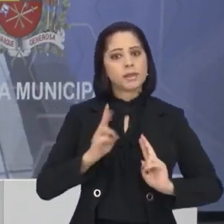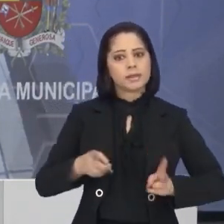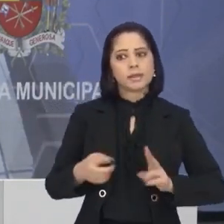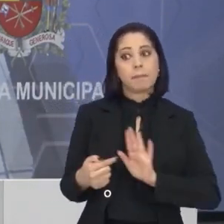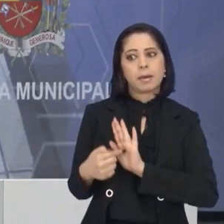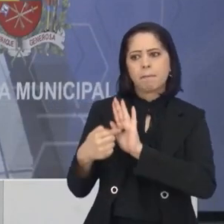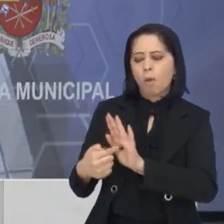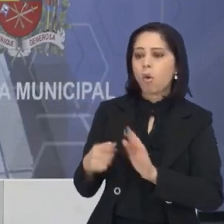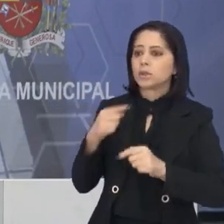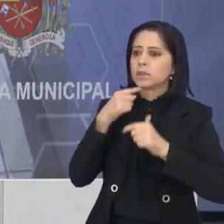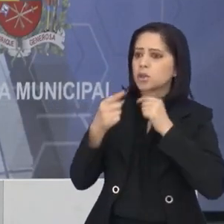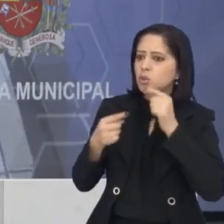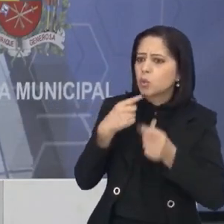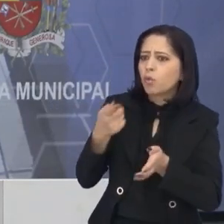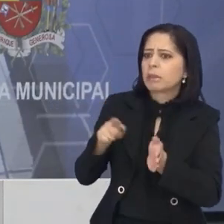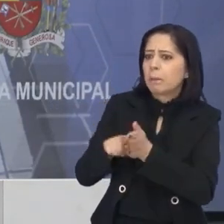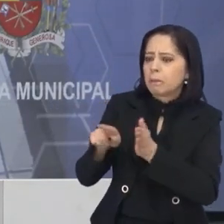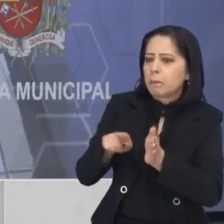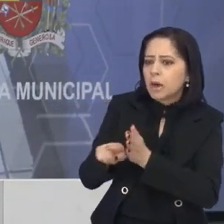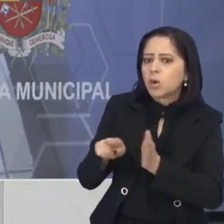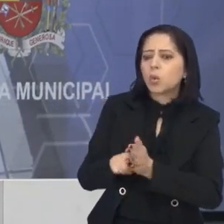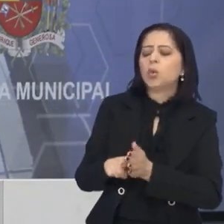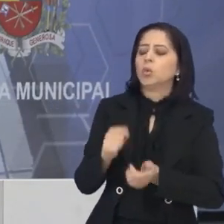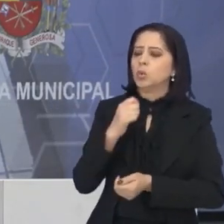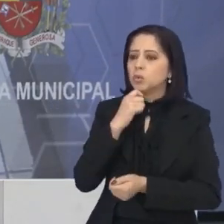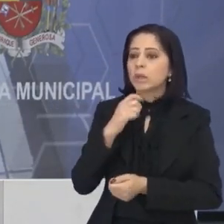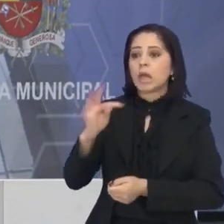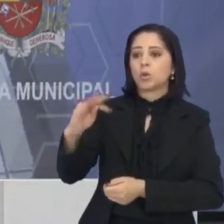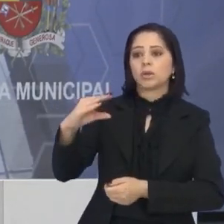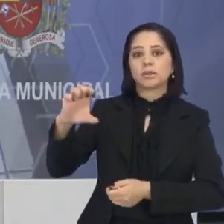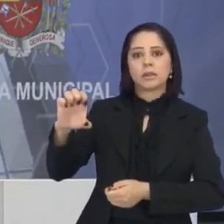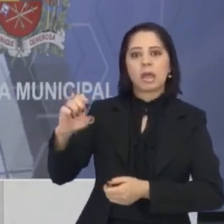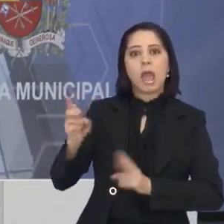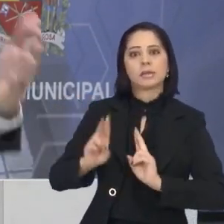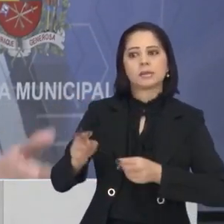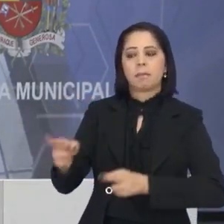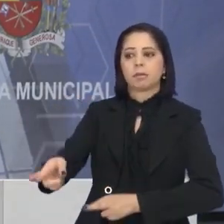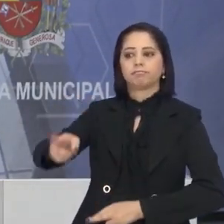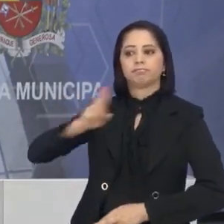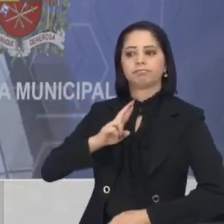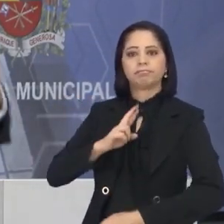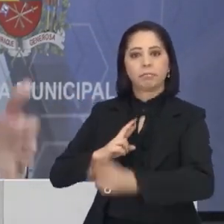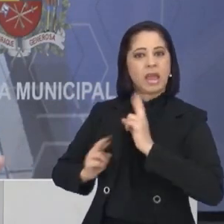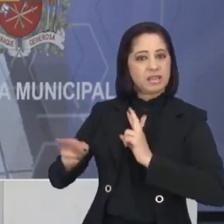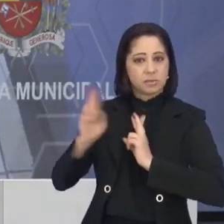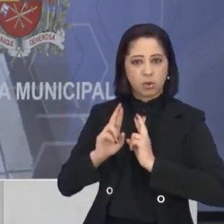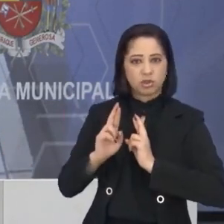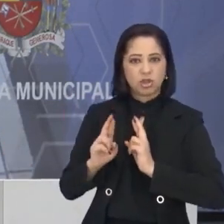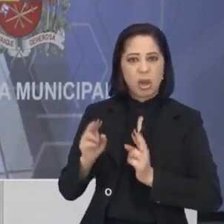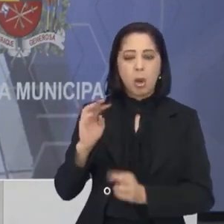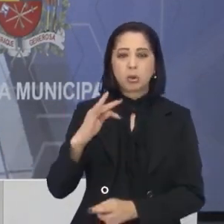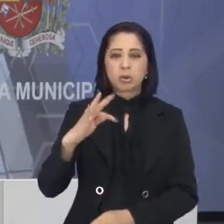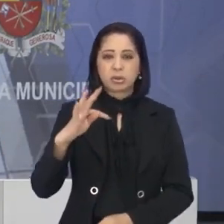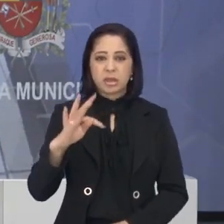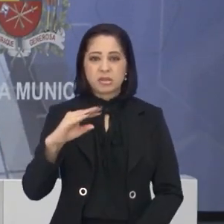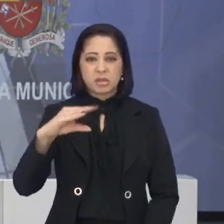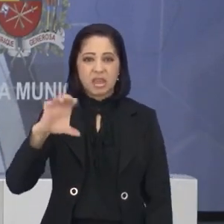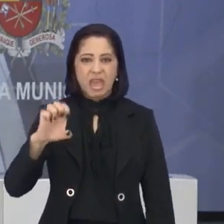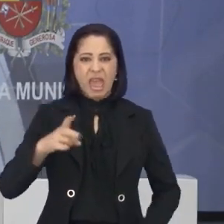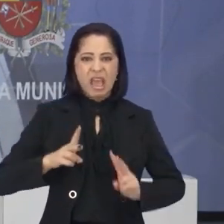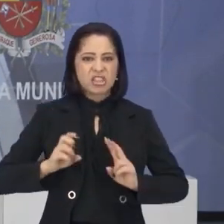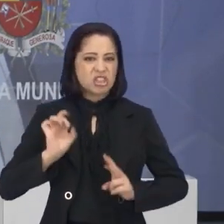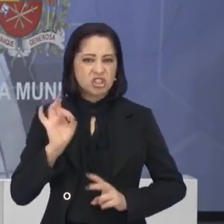as nossas questões os pontos de vista o que mostra que o tribunal não está aqui só para penalizar ou Enfim fazer eh